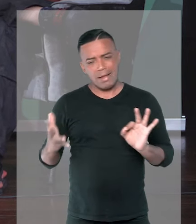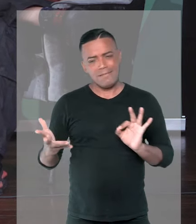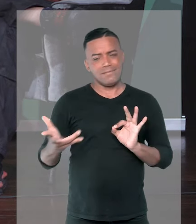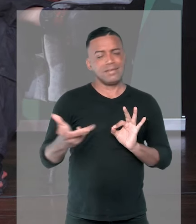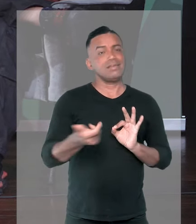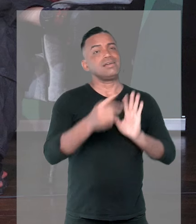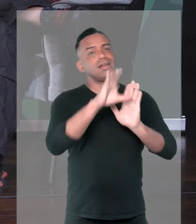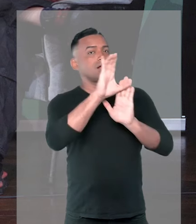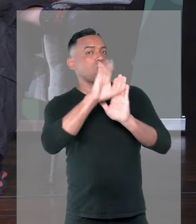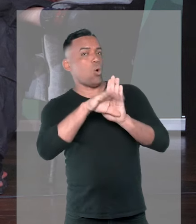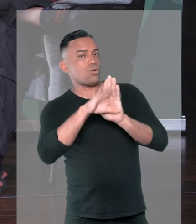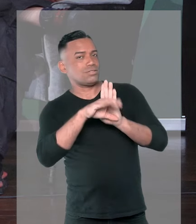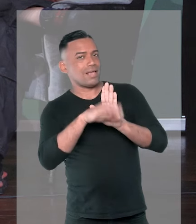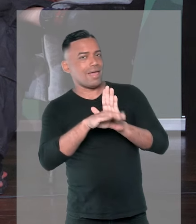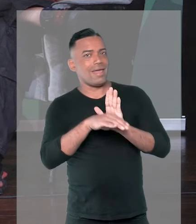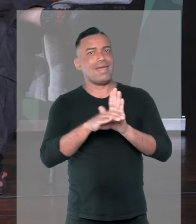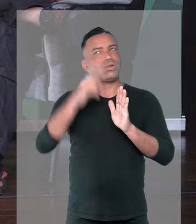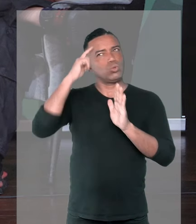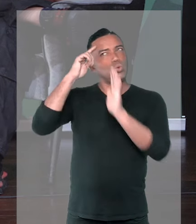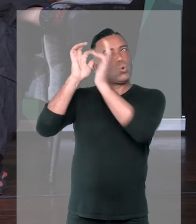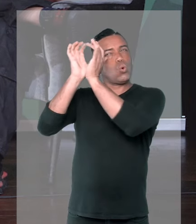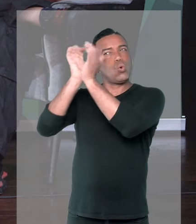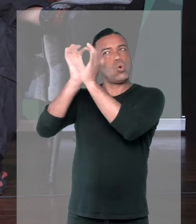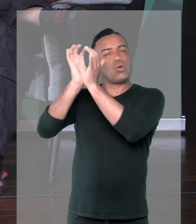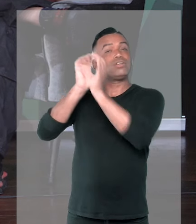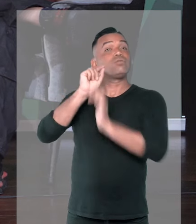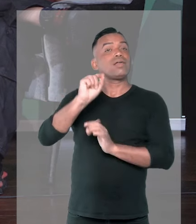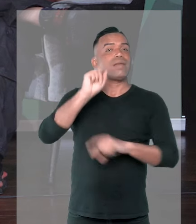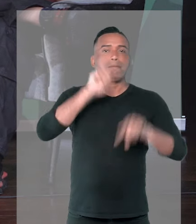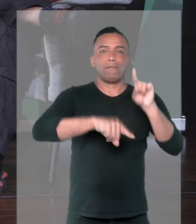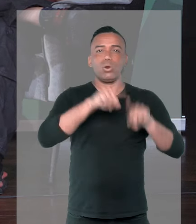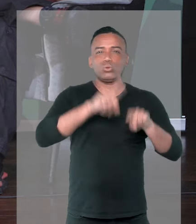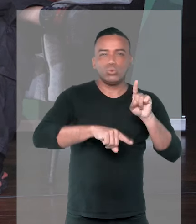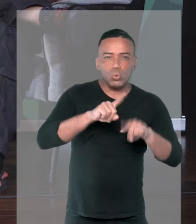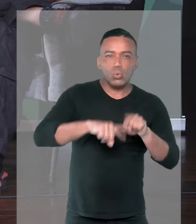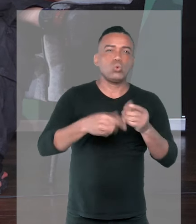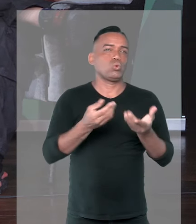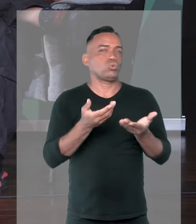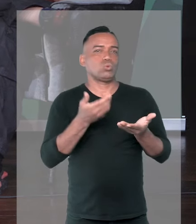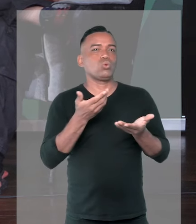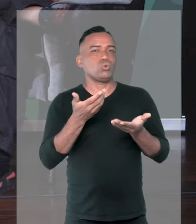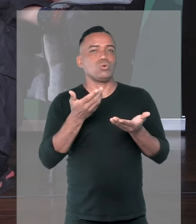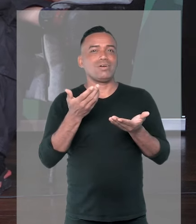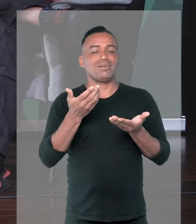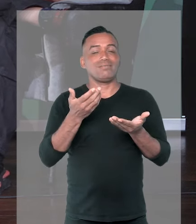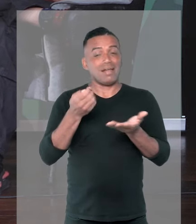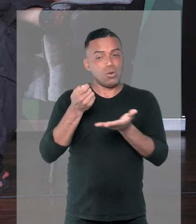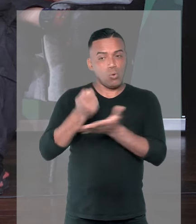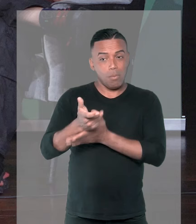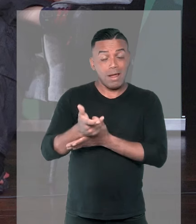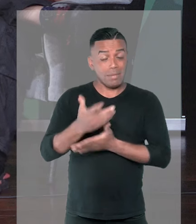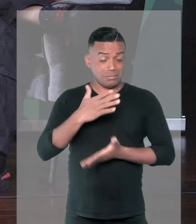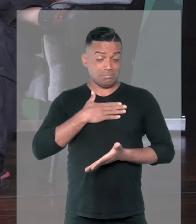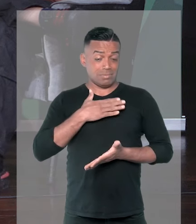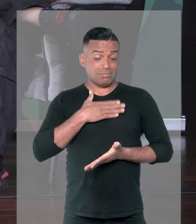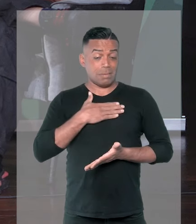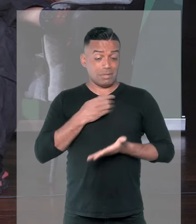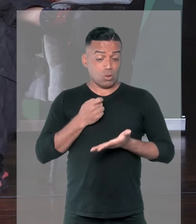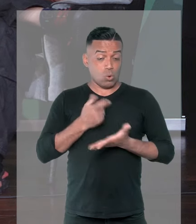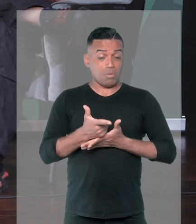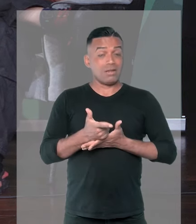conceito cognitivo do que é o produto ou serviço que você vai comprar mas a mim que estou comprando